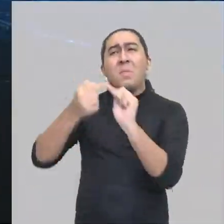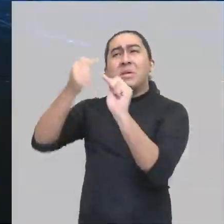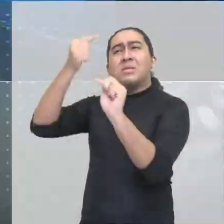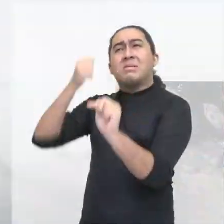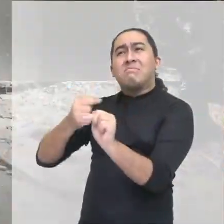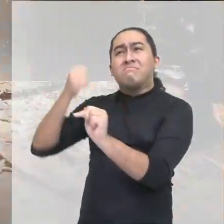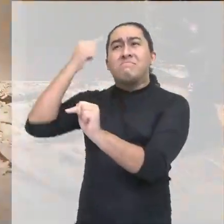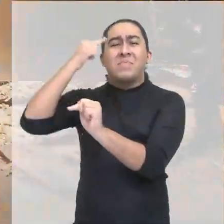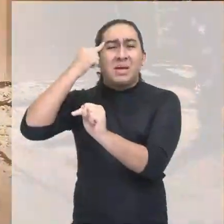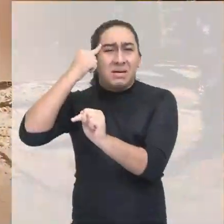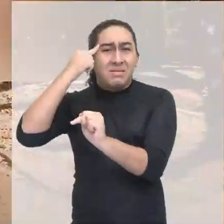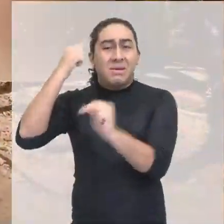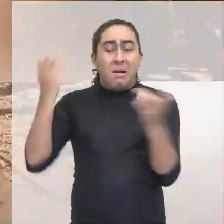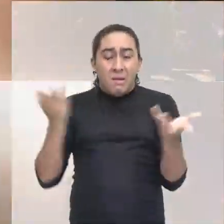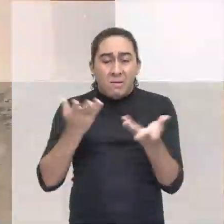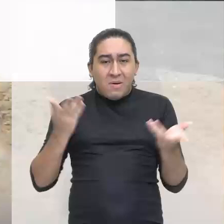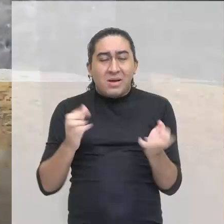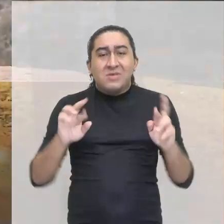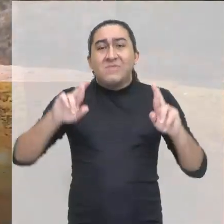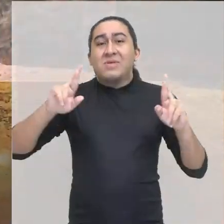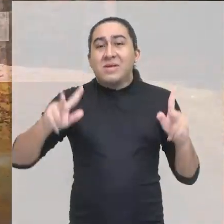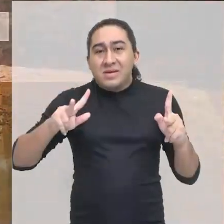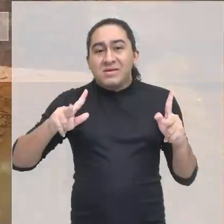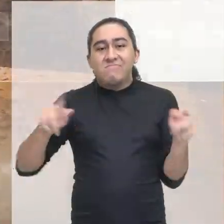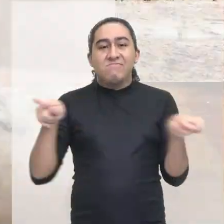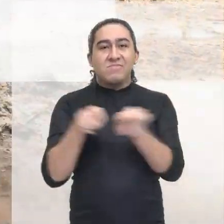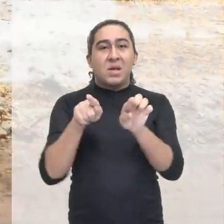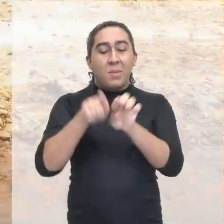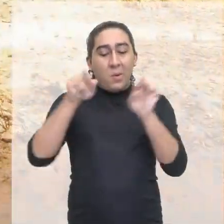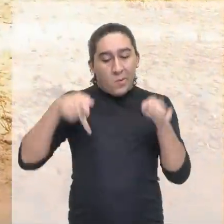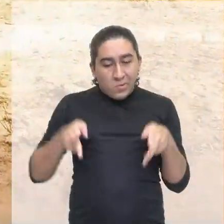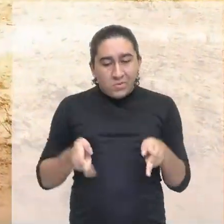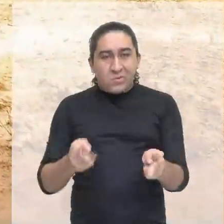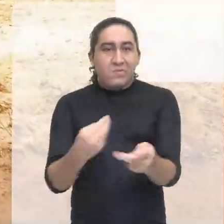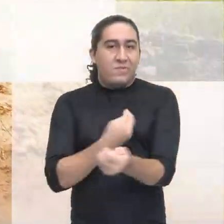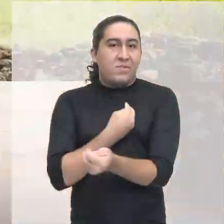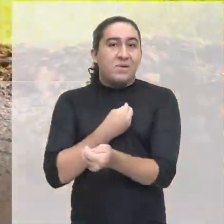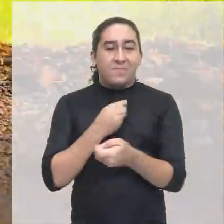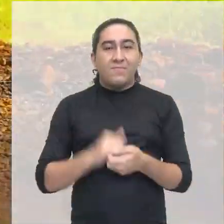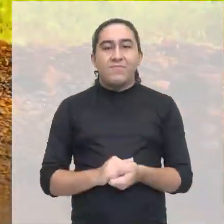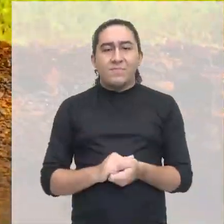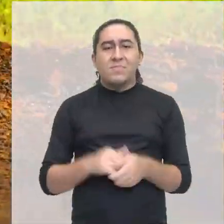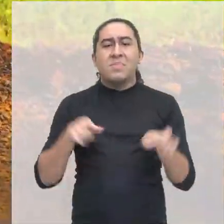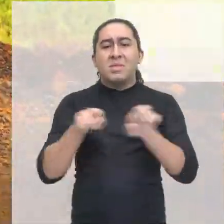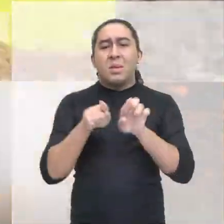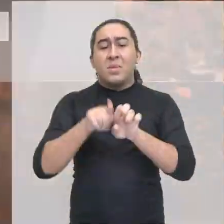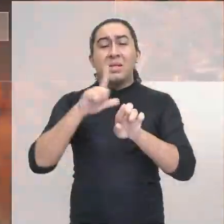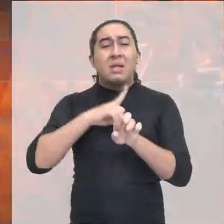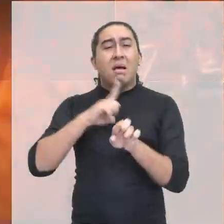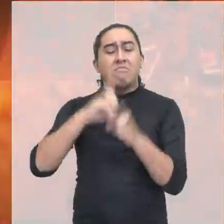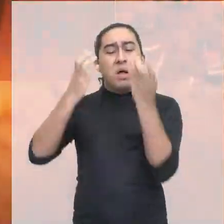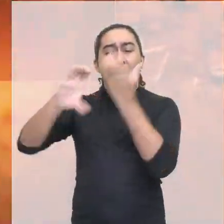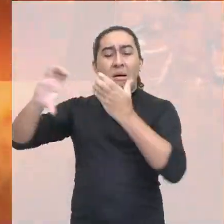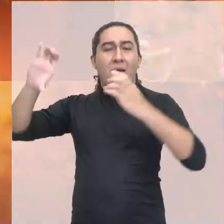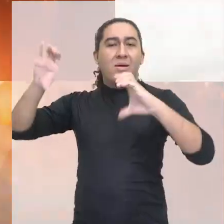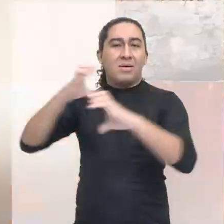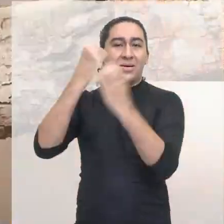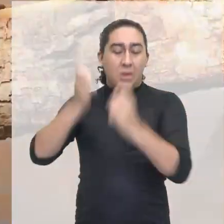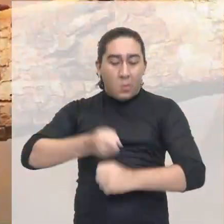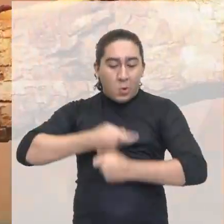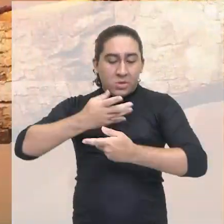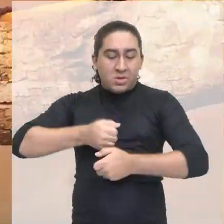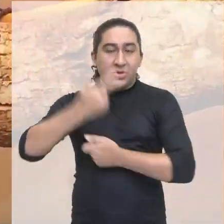mãe preta do cerrado, bota o rei Congo no congado. Deixa cantar de novo o trovador,